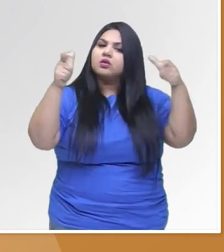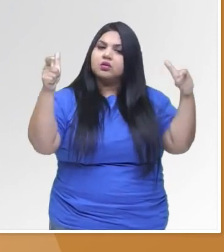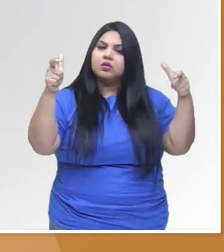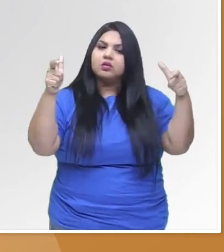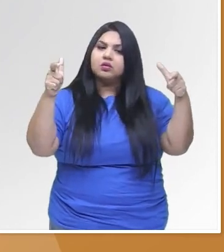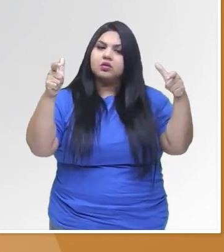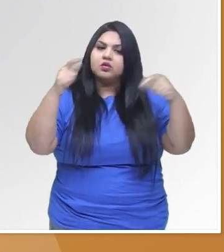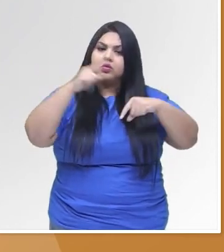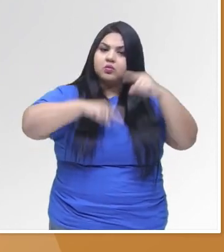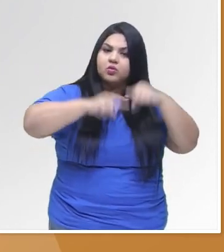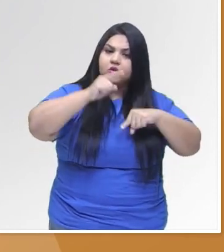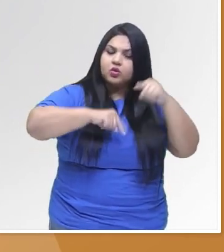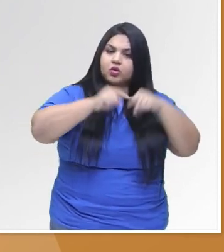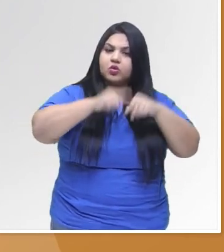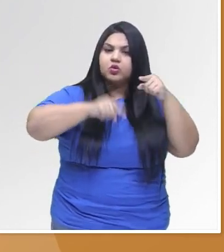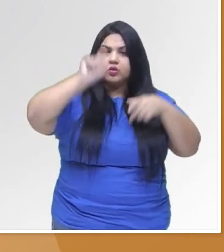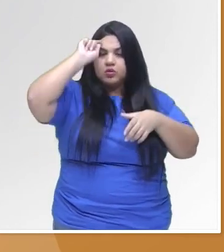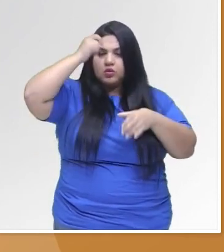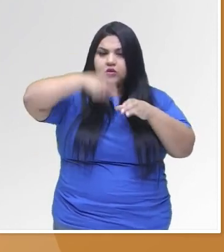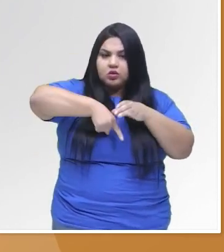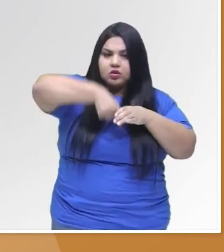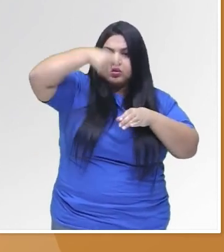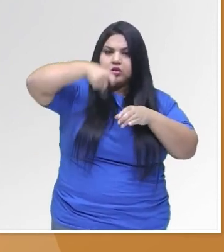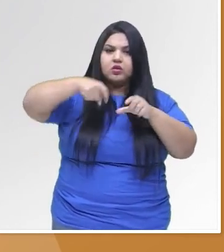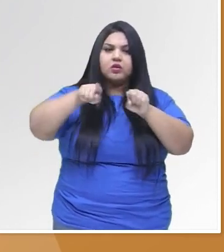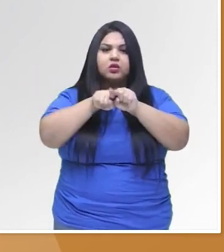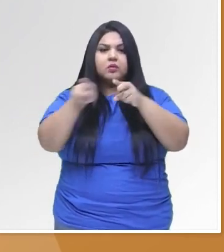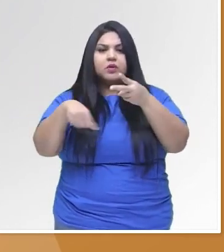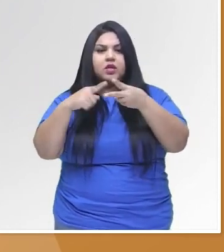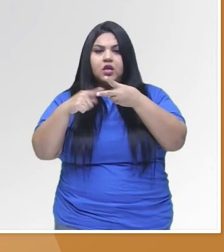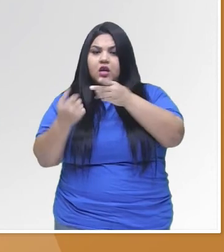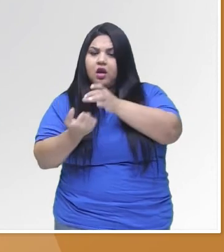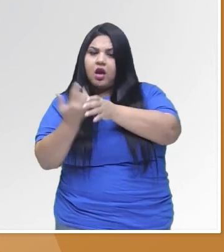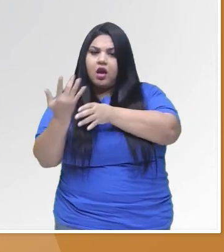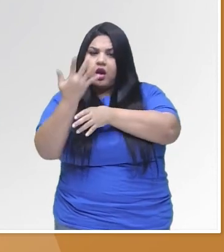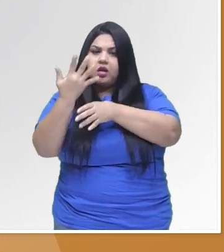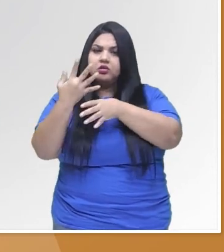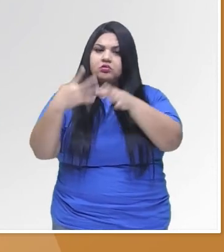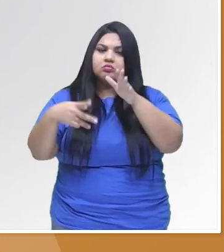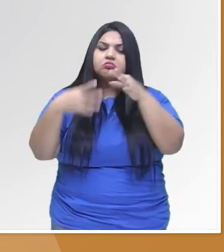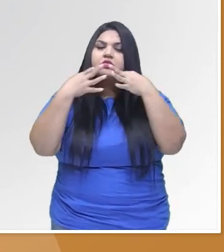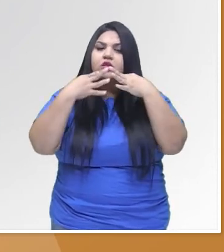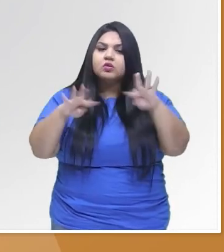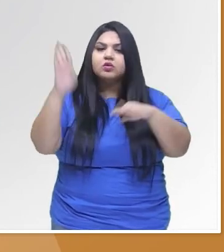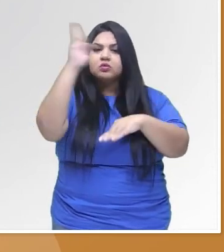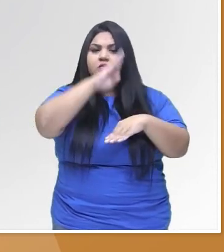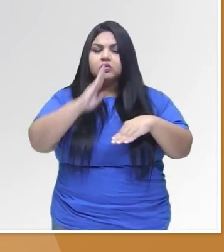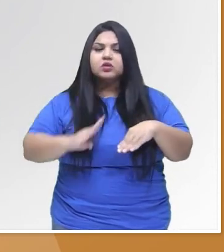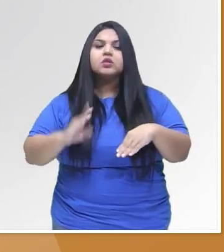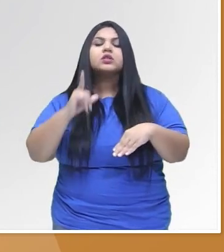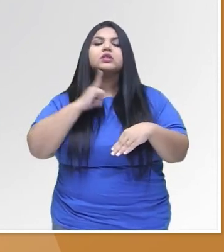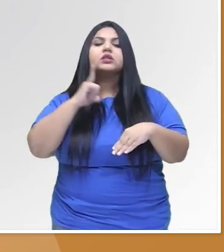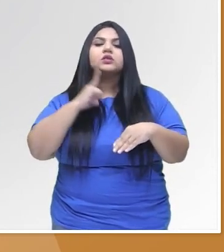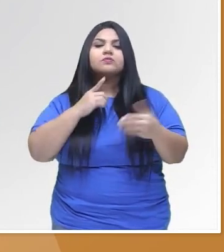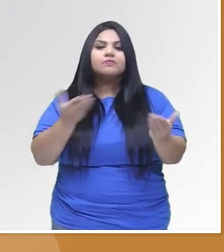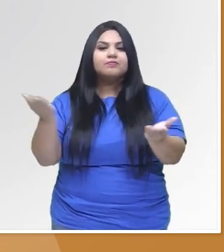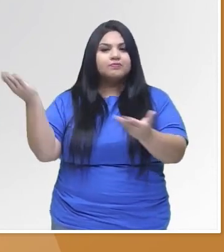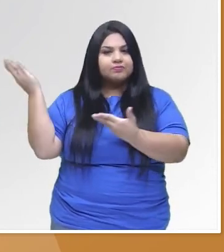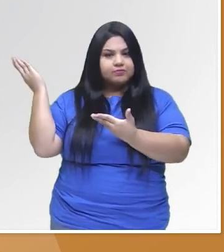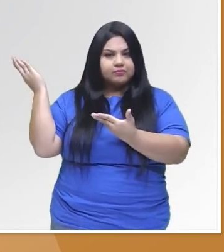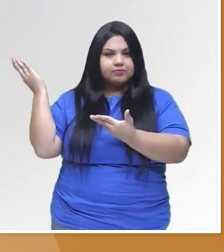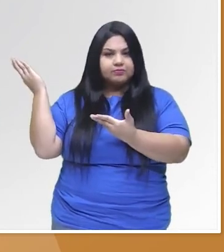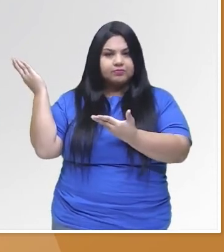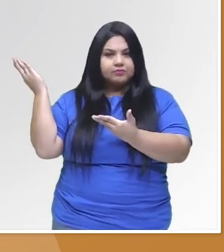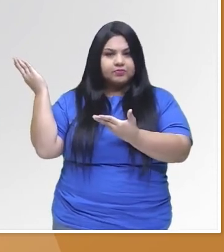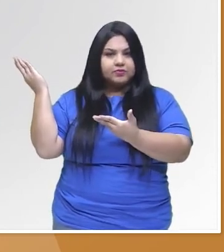da produção de petróleo e gás natural do Brasil. Tenho aí um exemplo de uma estação,